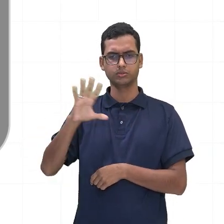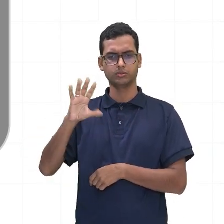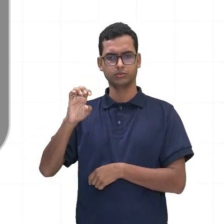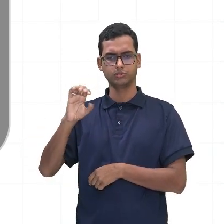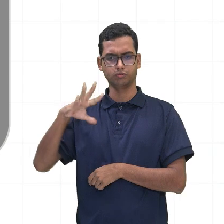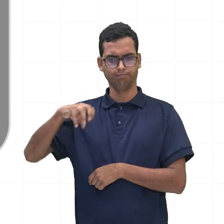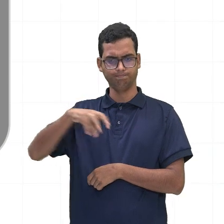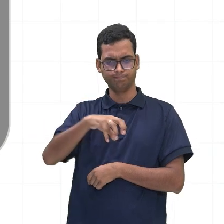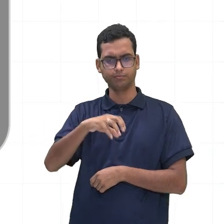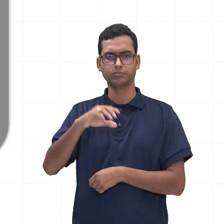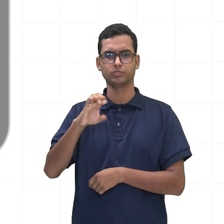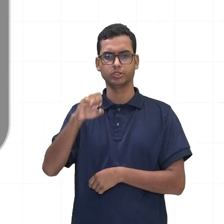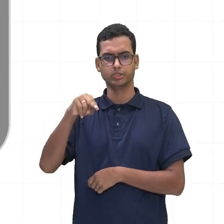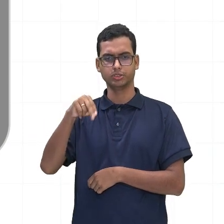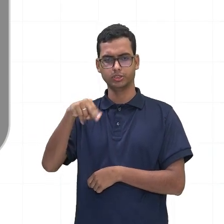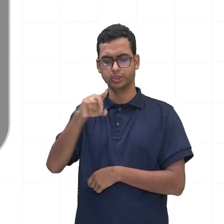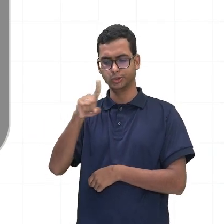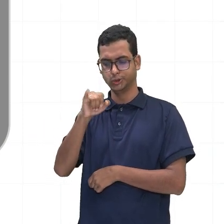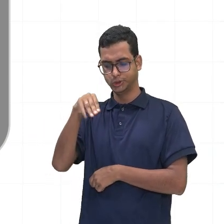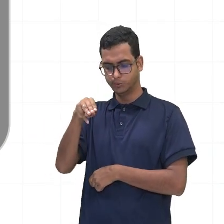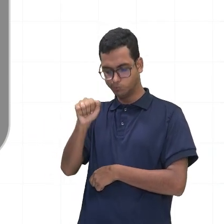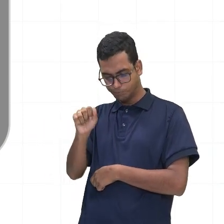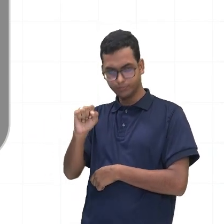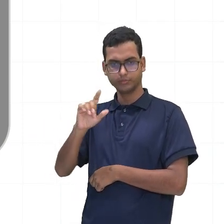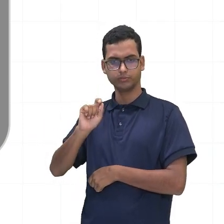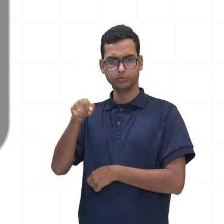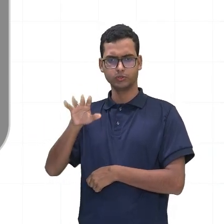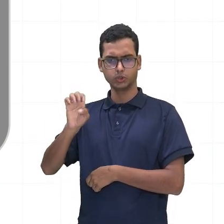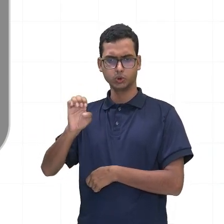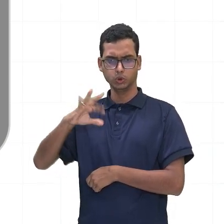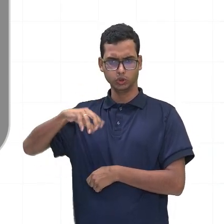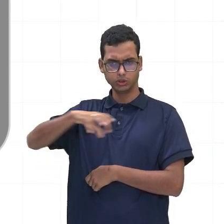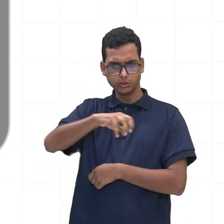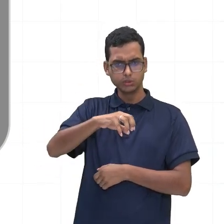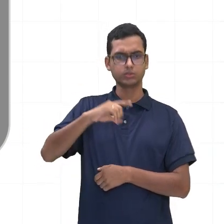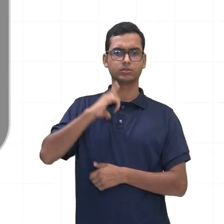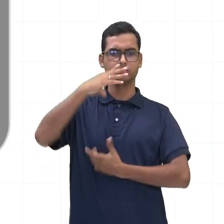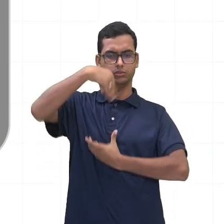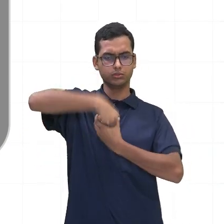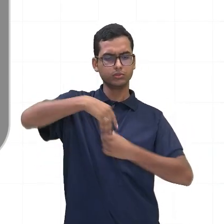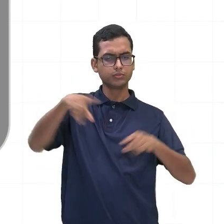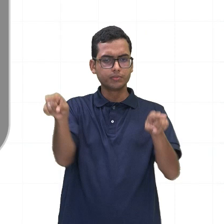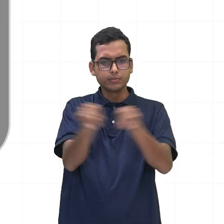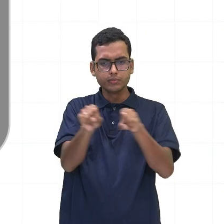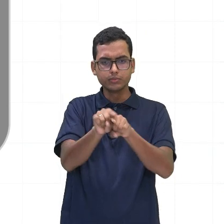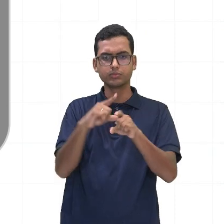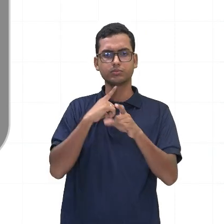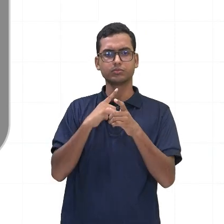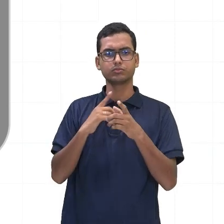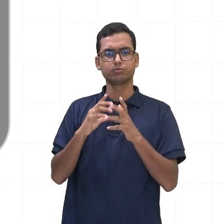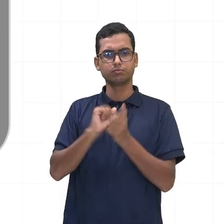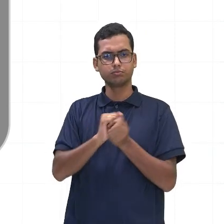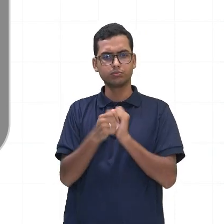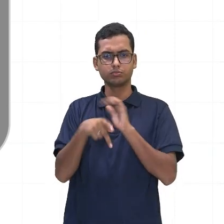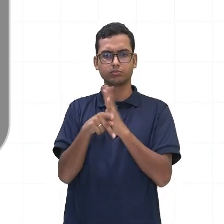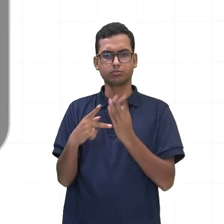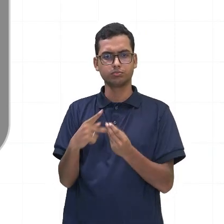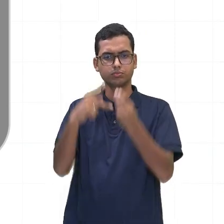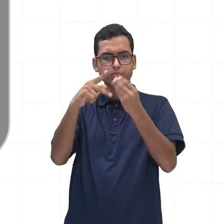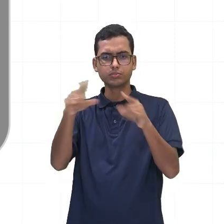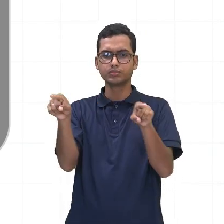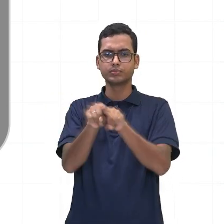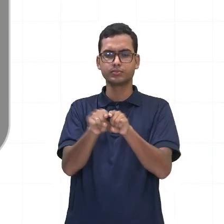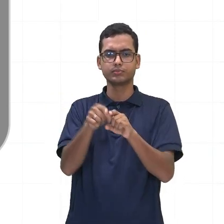é de digerir moléculas orgânicas como lipídios, carboidratos, proteínas e ácidos nucleicos